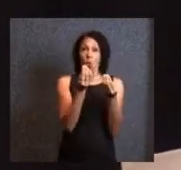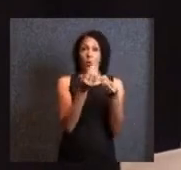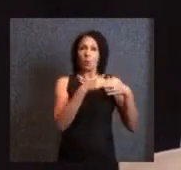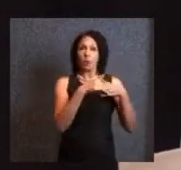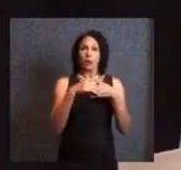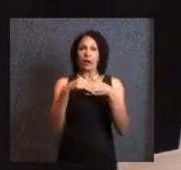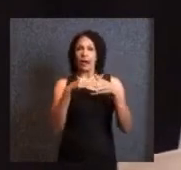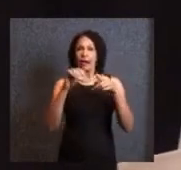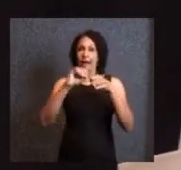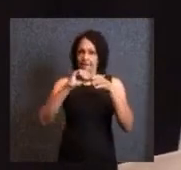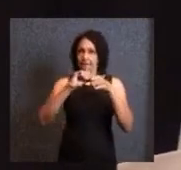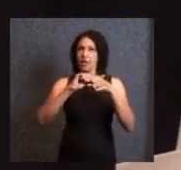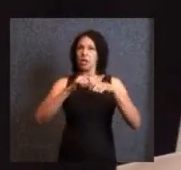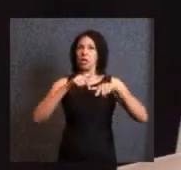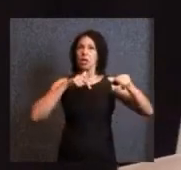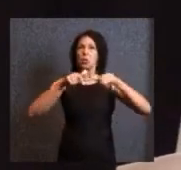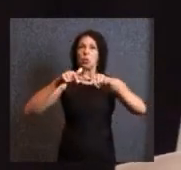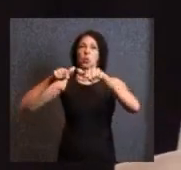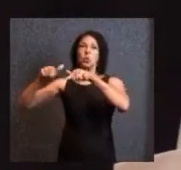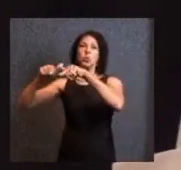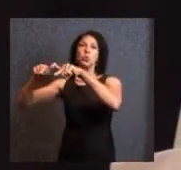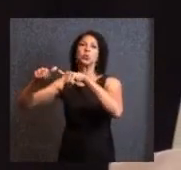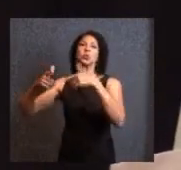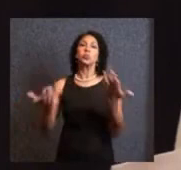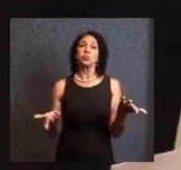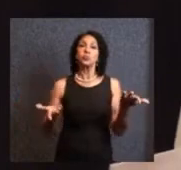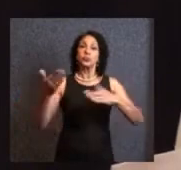conduzir as atividades, como serão